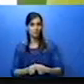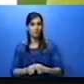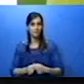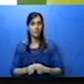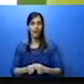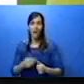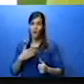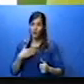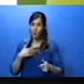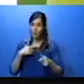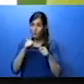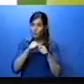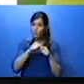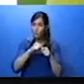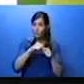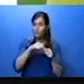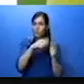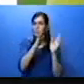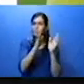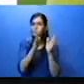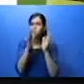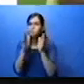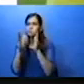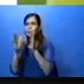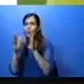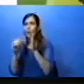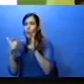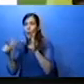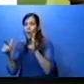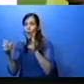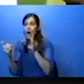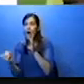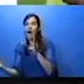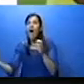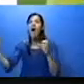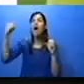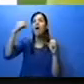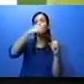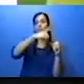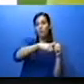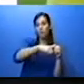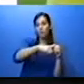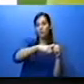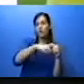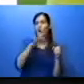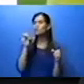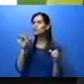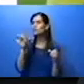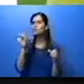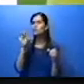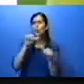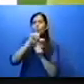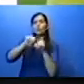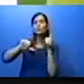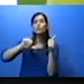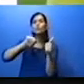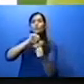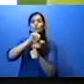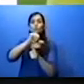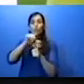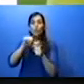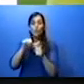caminho, no outro eu fiz a volta. O que eu fiz? Apenas trocando